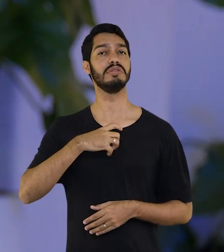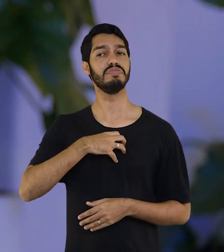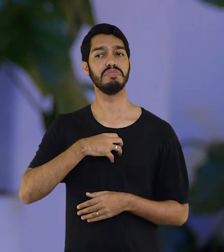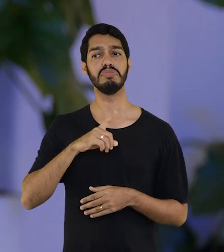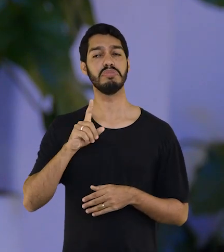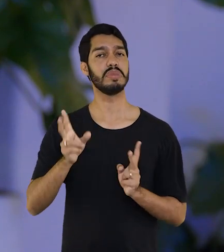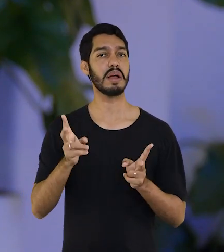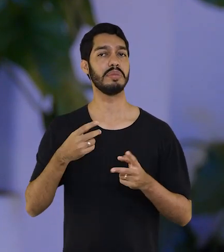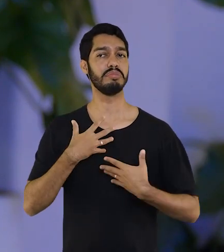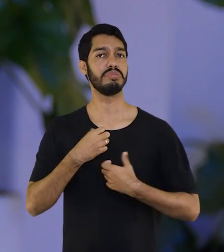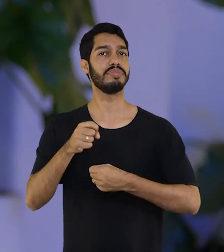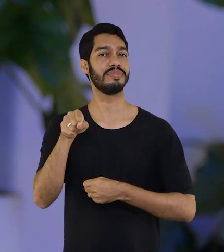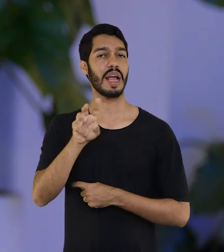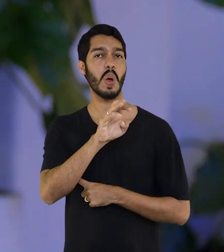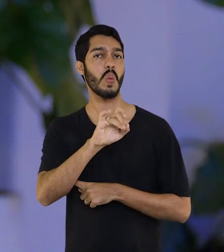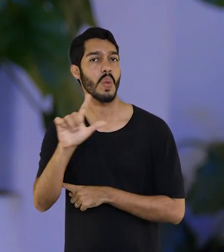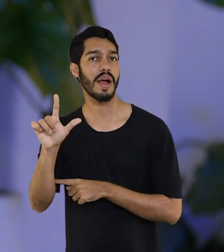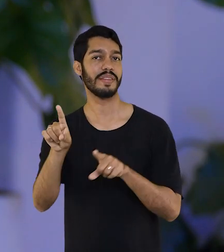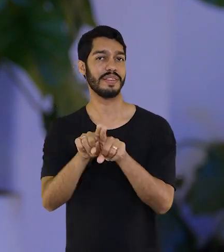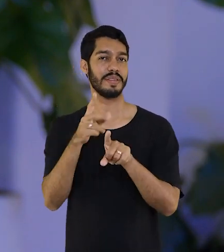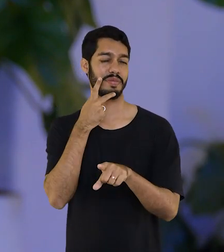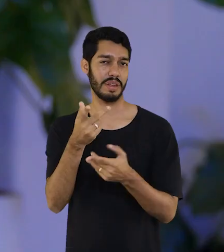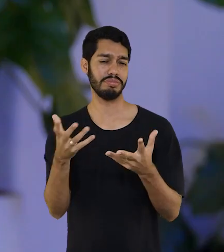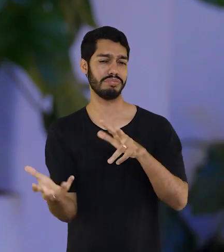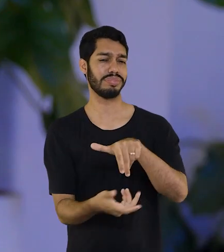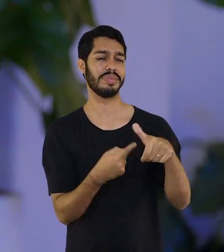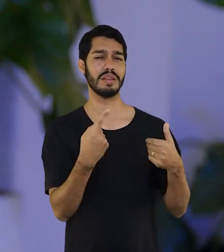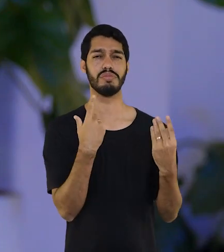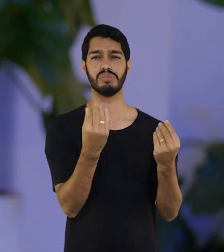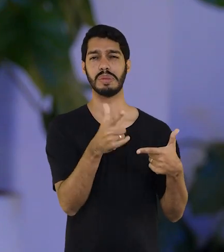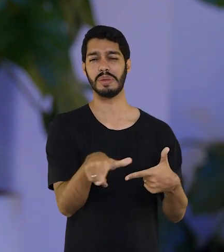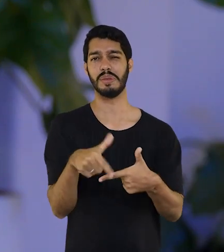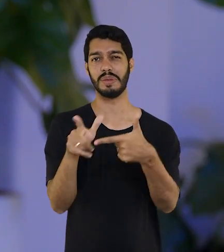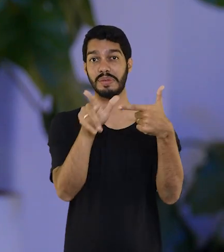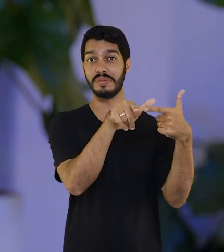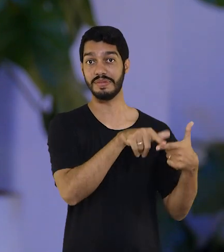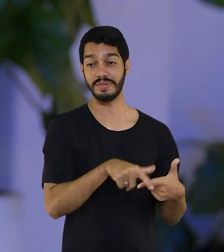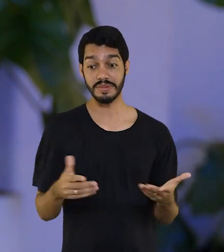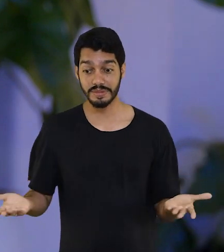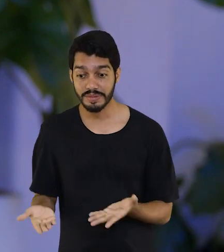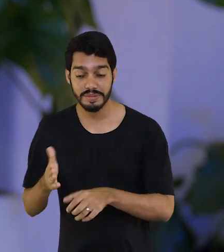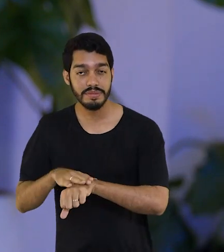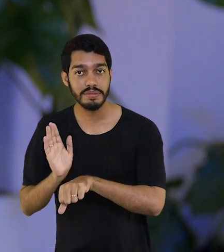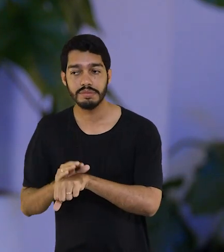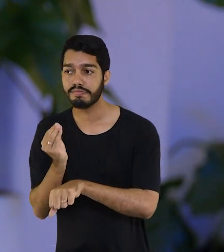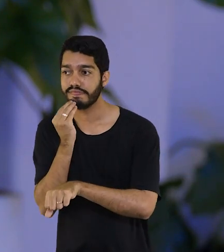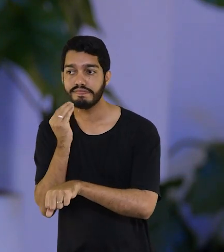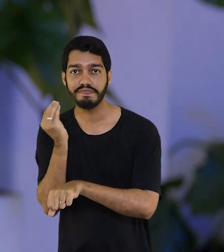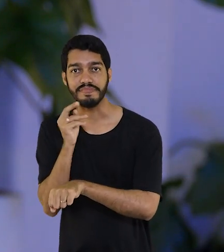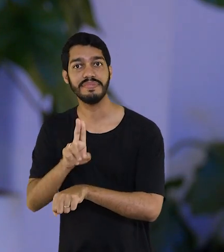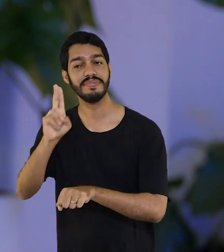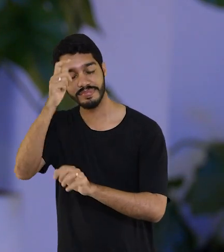acho que também foi muito à luz desse pretexto que o Will e Bebeto trouxeram. Assim, o mundo está cheio de problemas para resolver. E nunca teve um momento